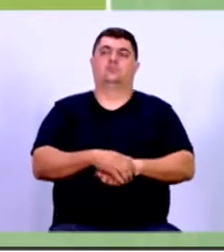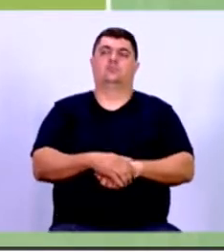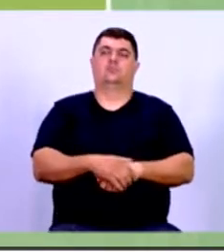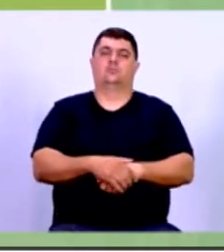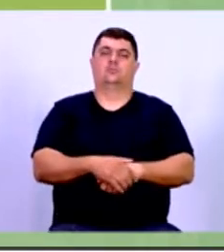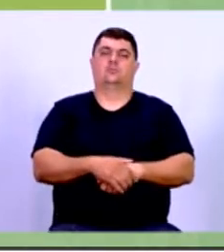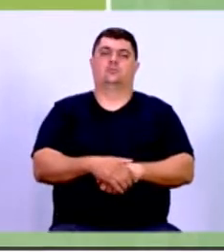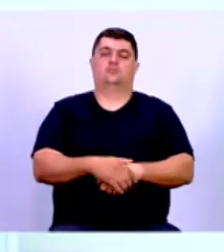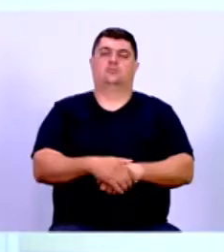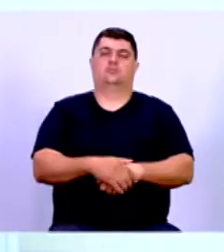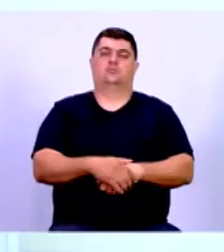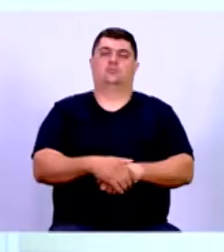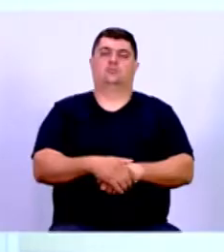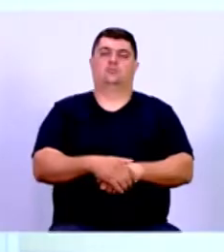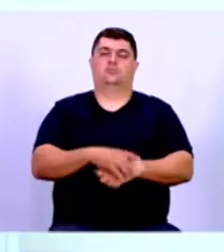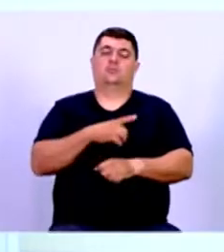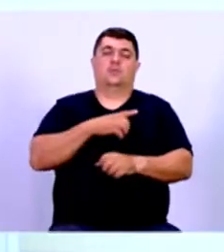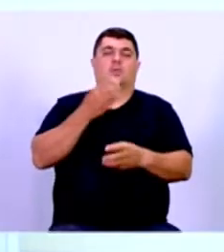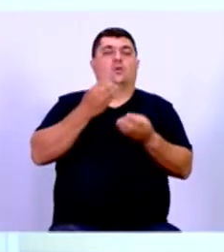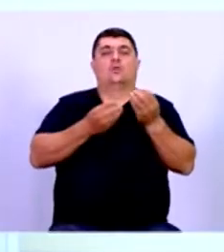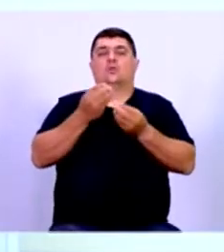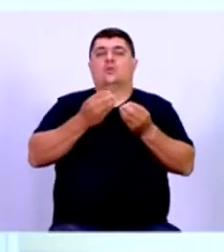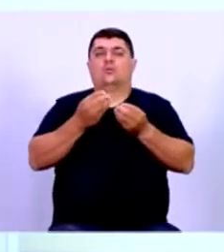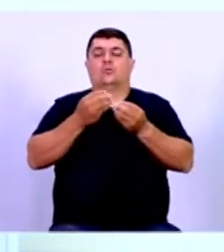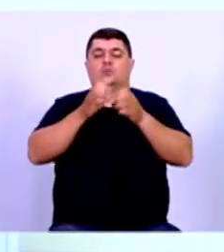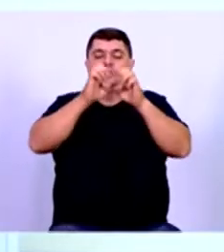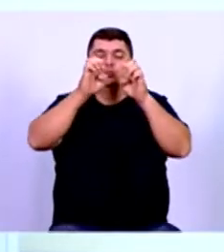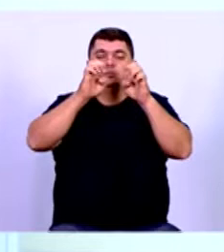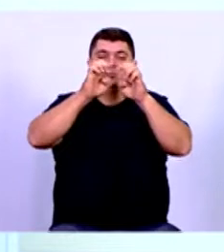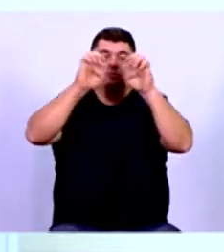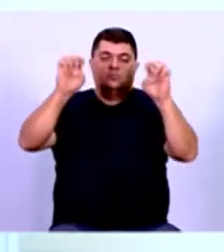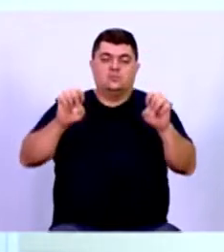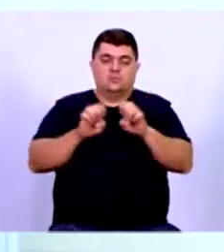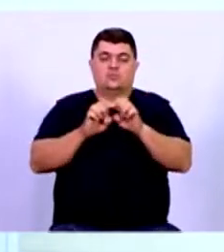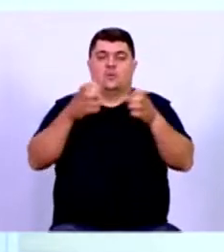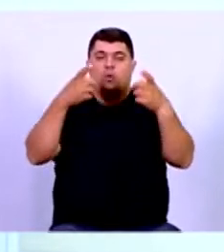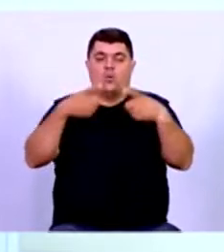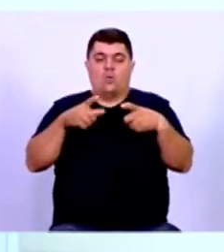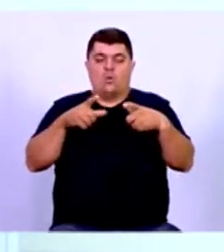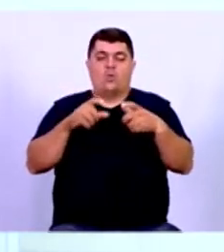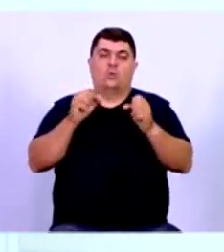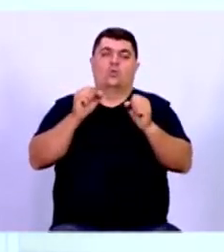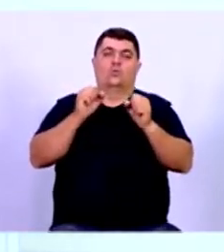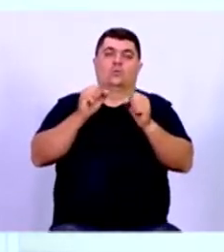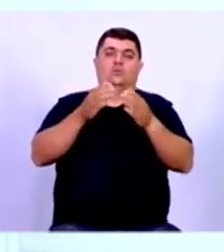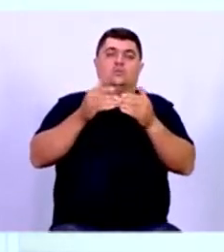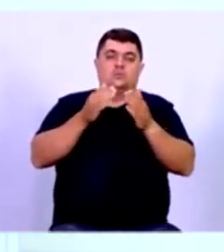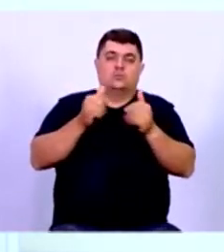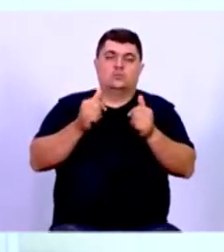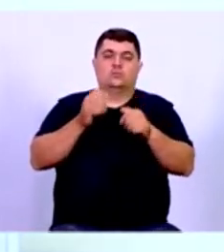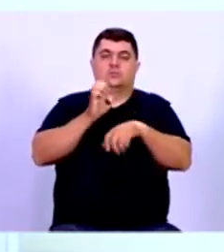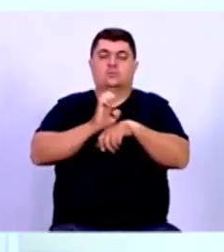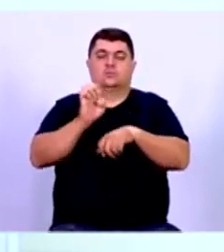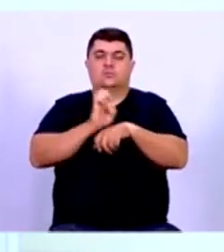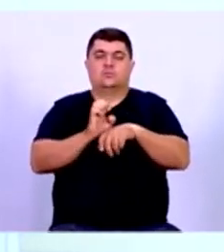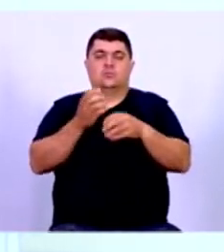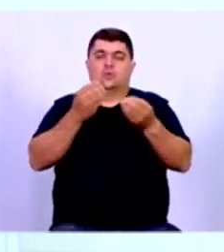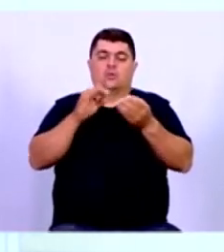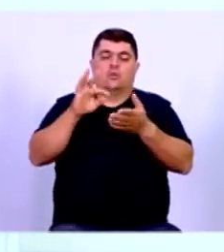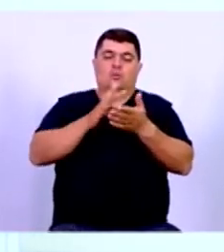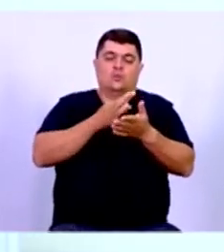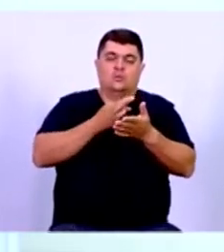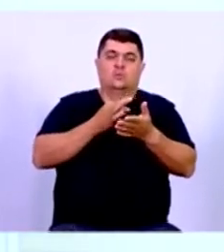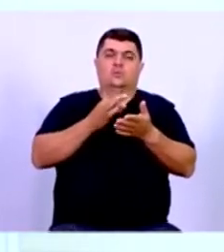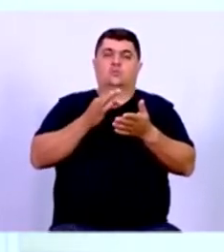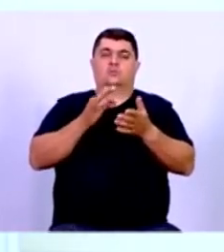Então, ela também prevê como que será a estrutura, qual o setor que você deve solicitar o estágio, quando que você faz a